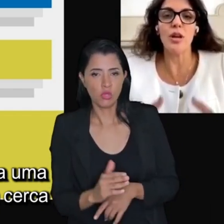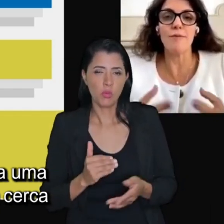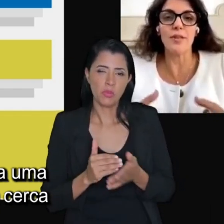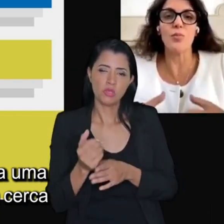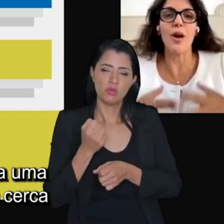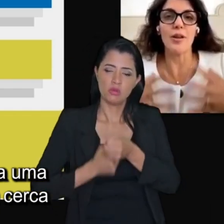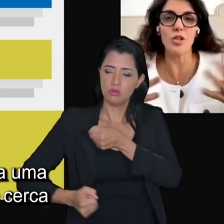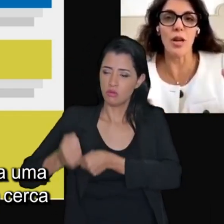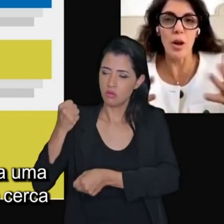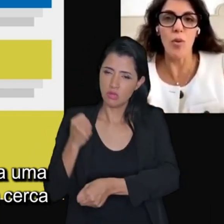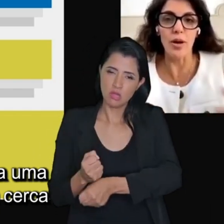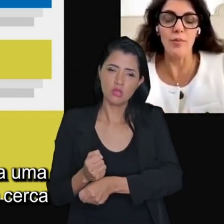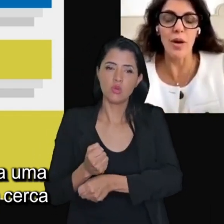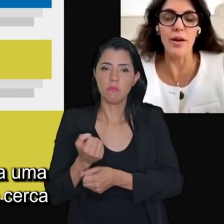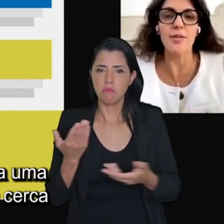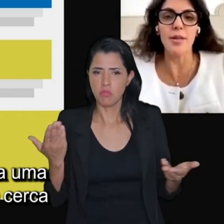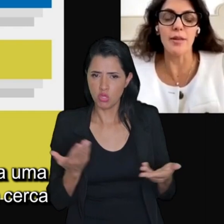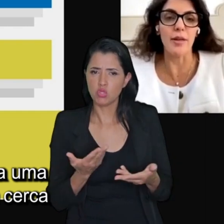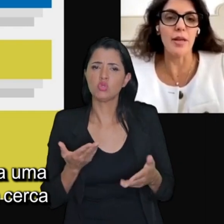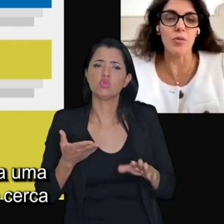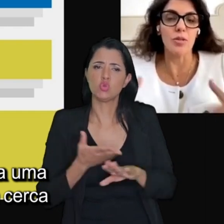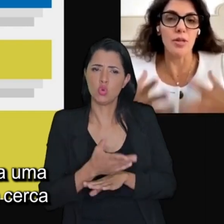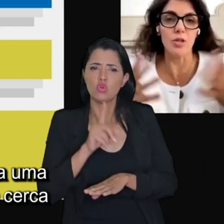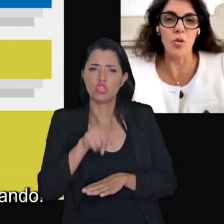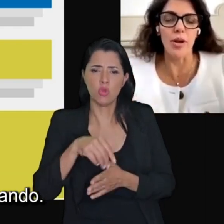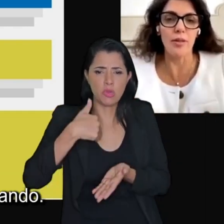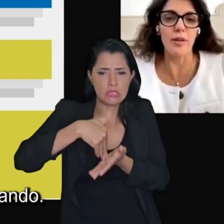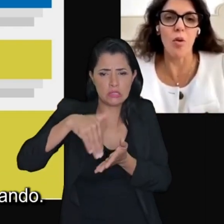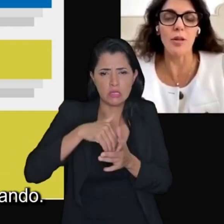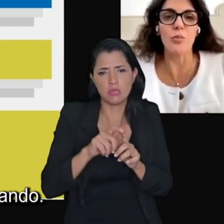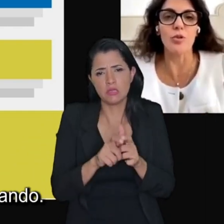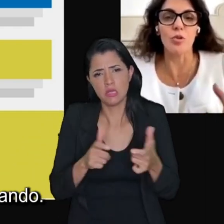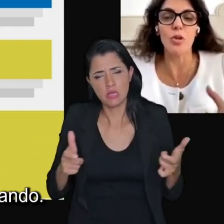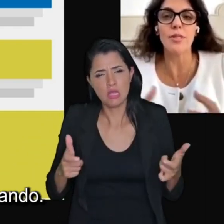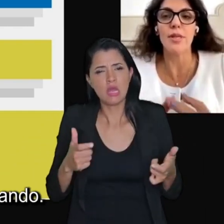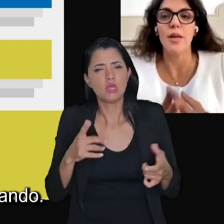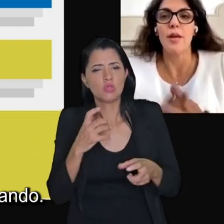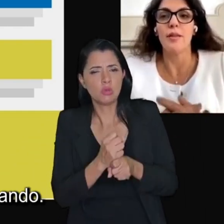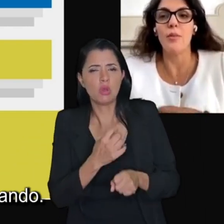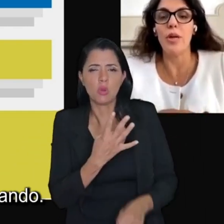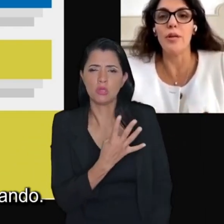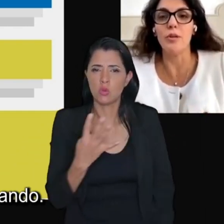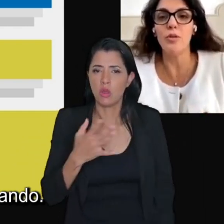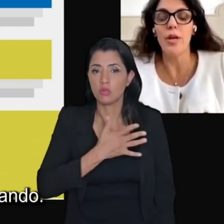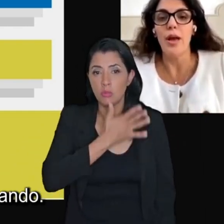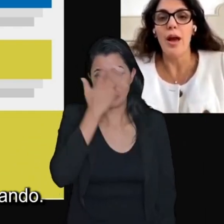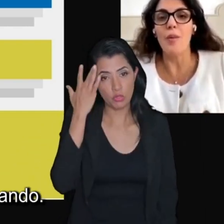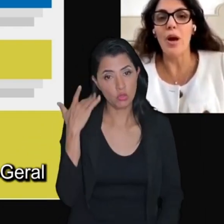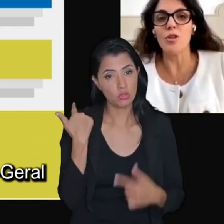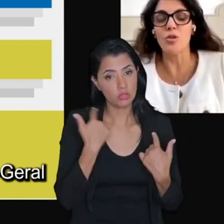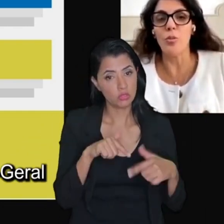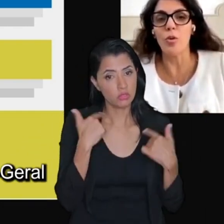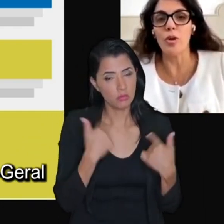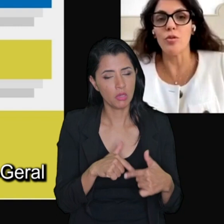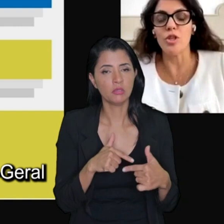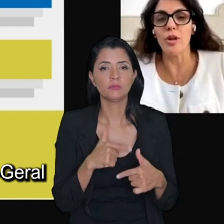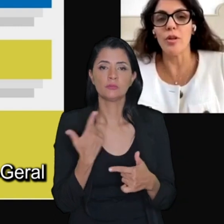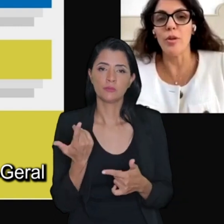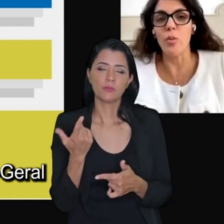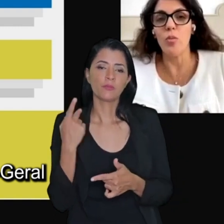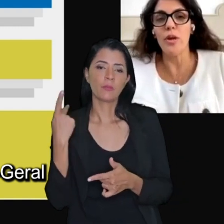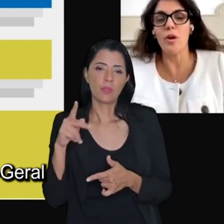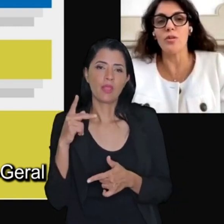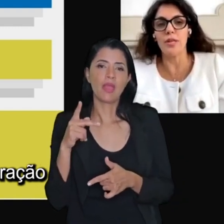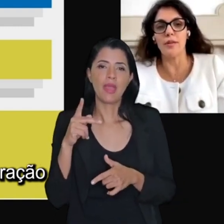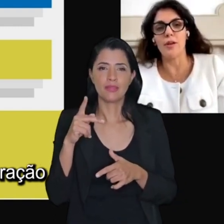mas hoje ela faz parte, ela é uma grande secretaria com cerca de 44 pessoas trabalhando, abaixo do